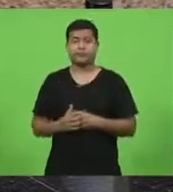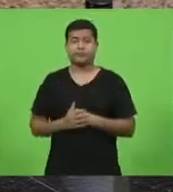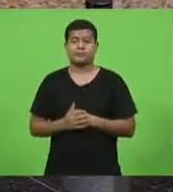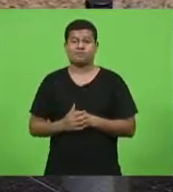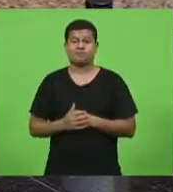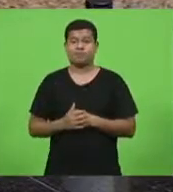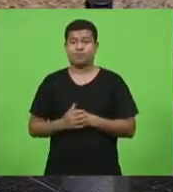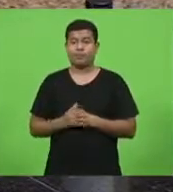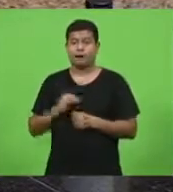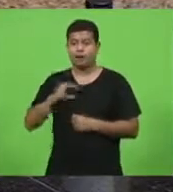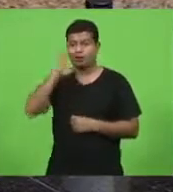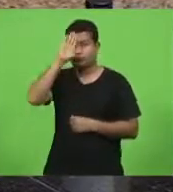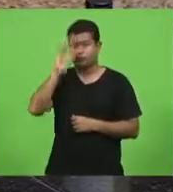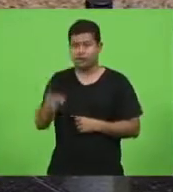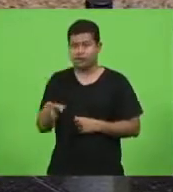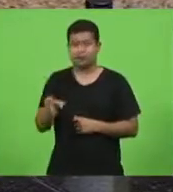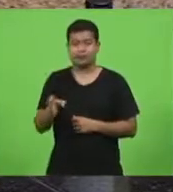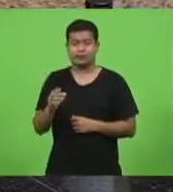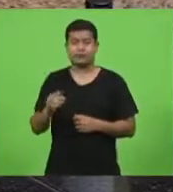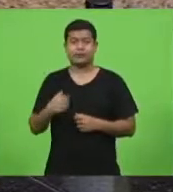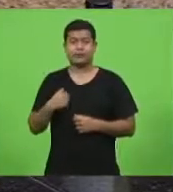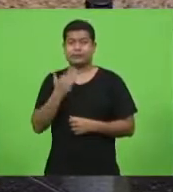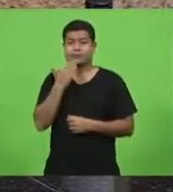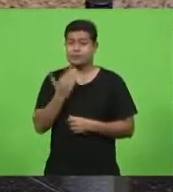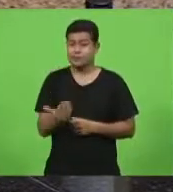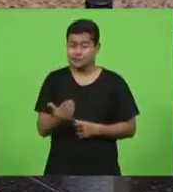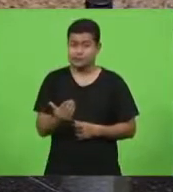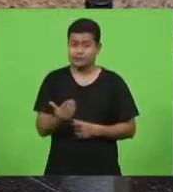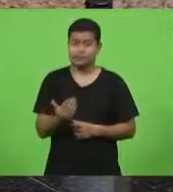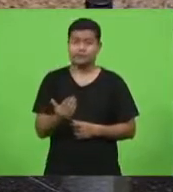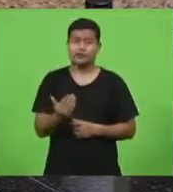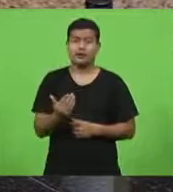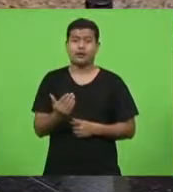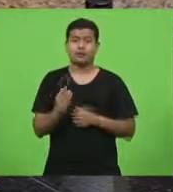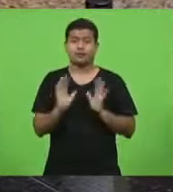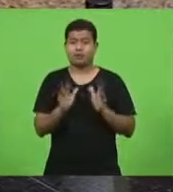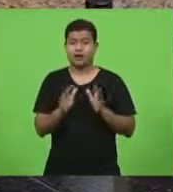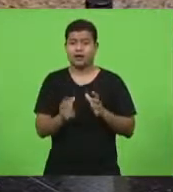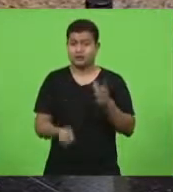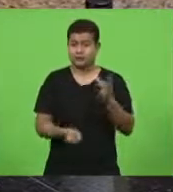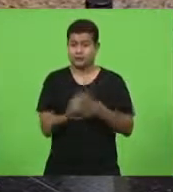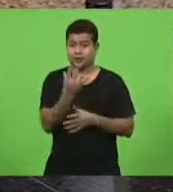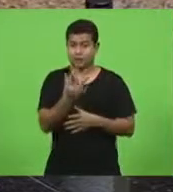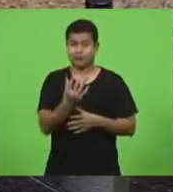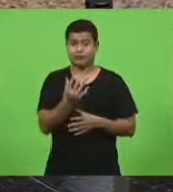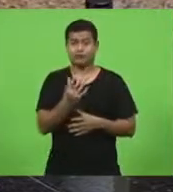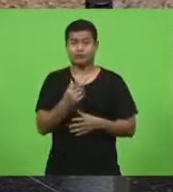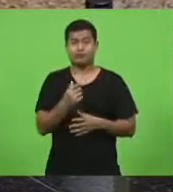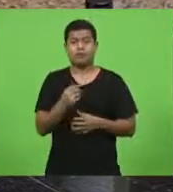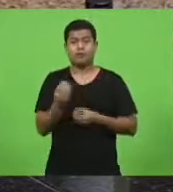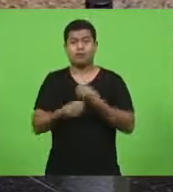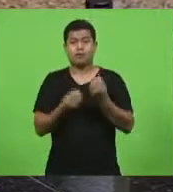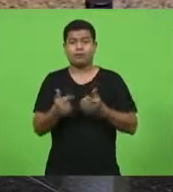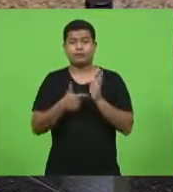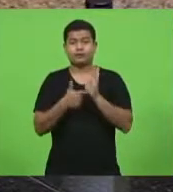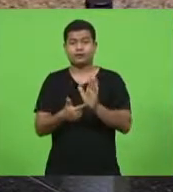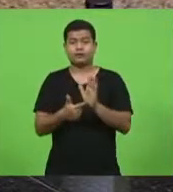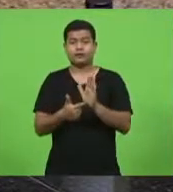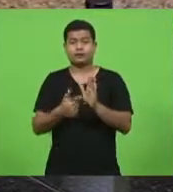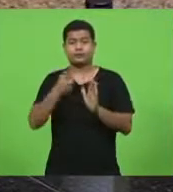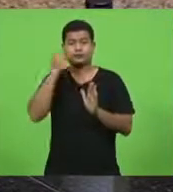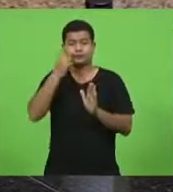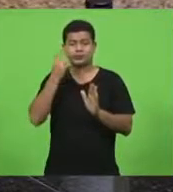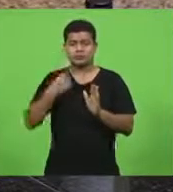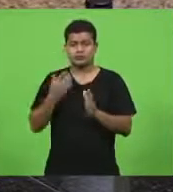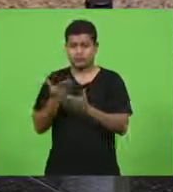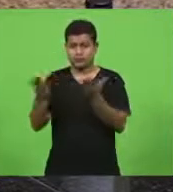Perguntar para o senhor, de forma bem pontual, os pedidos gerados através das indicações de deputados aqui, eles são levados em